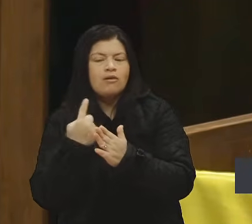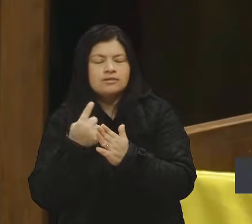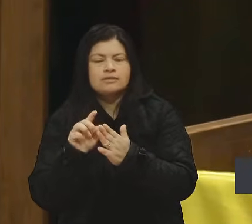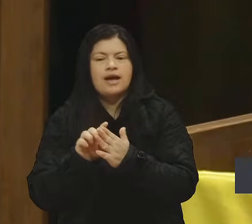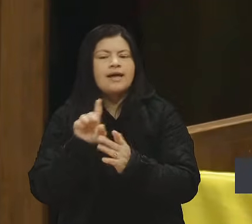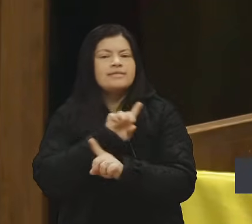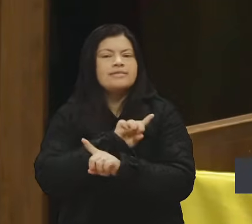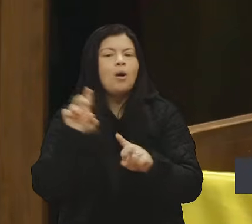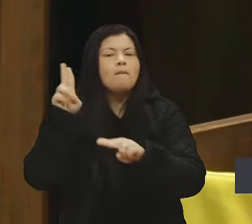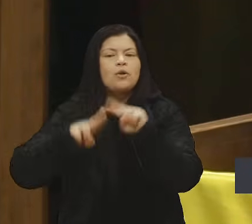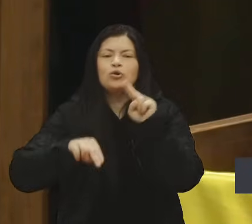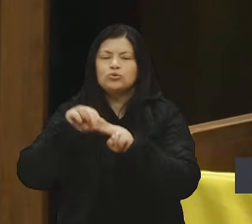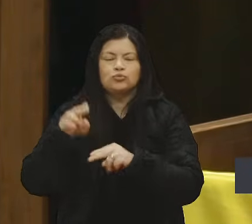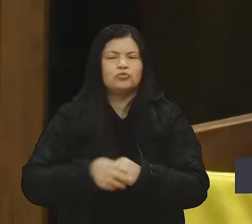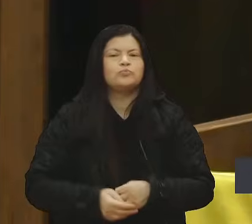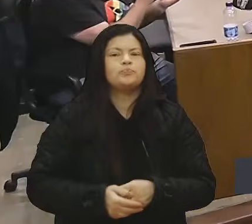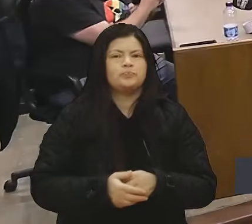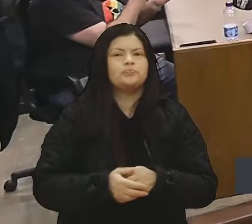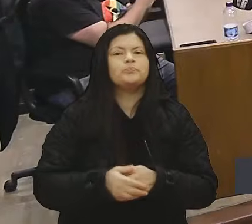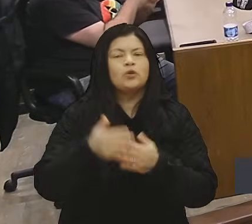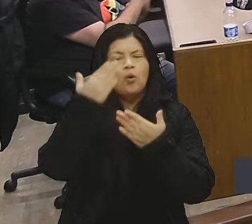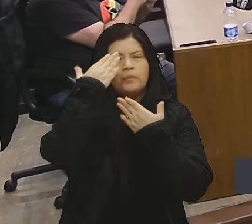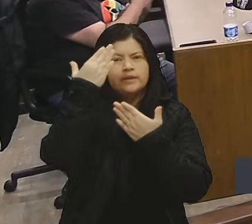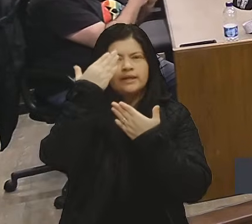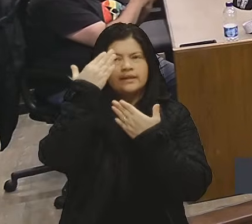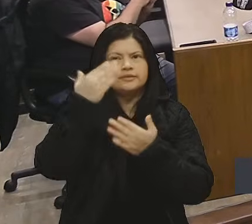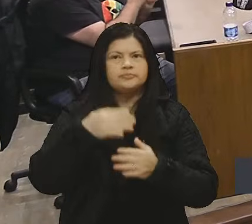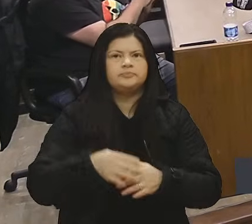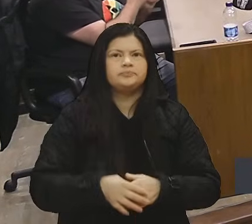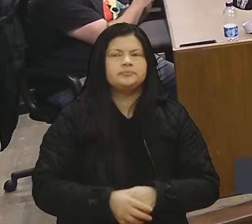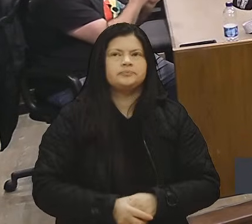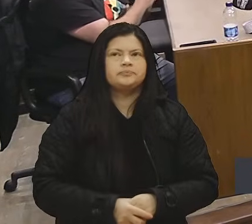é mercadoria. Muito obrigada.